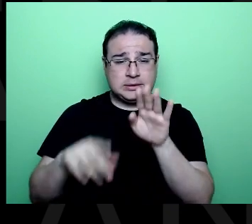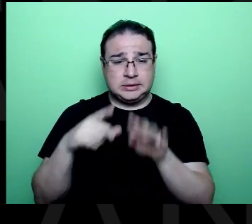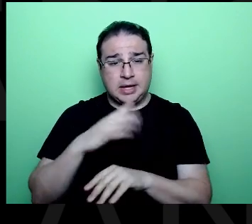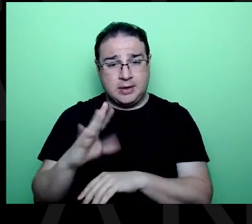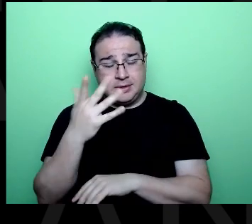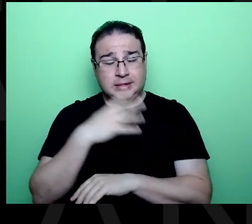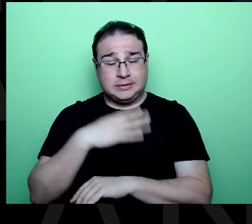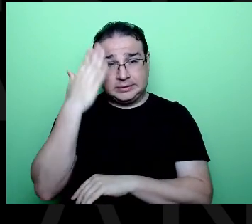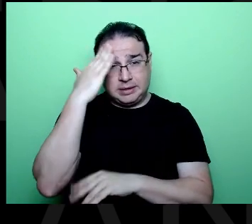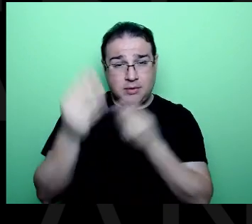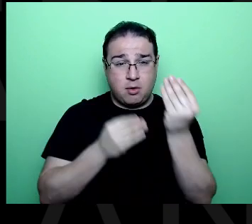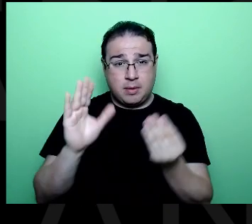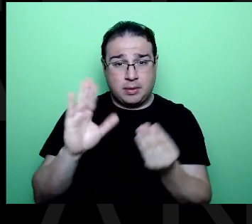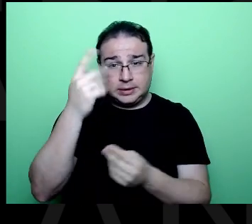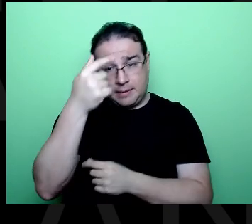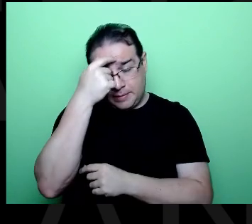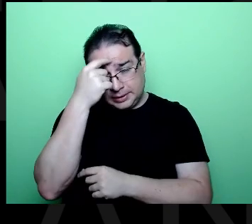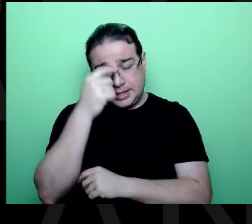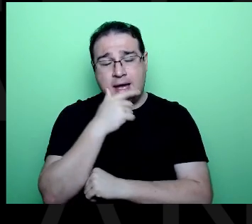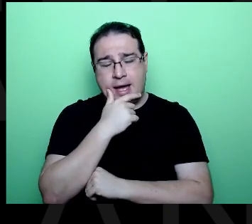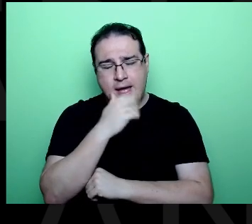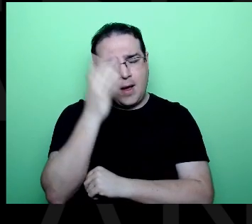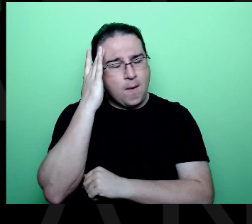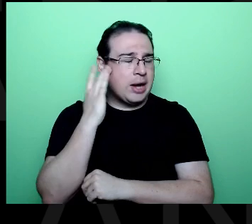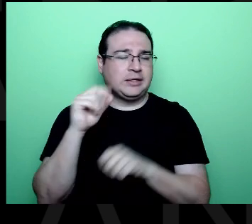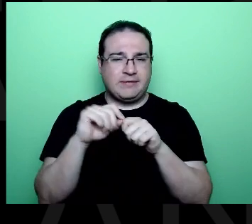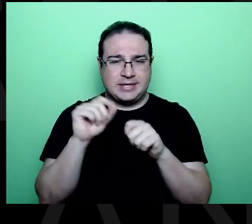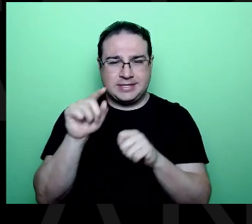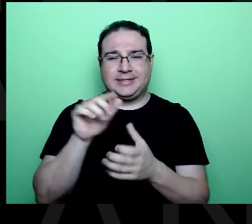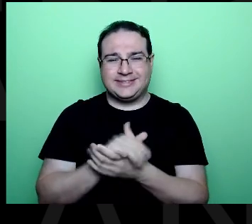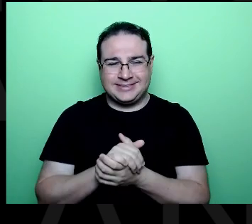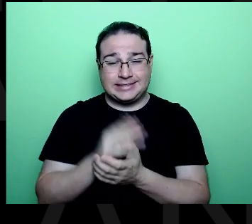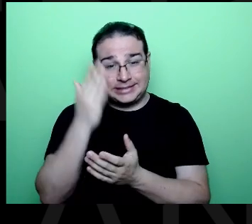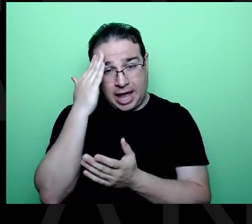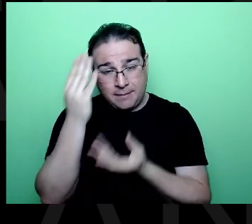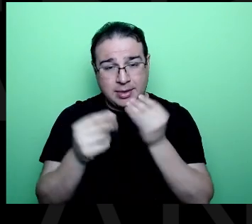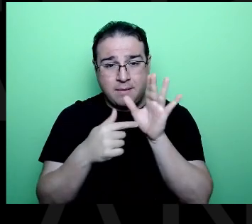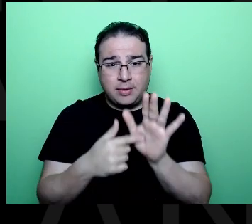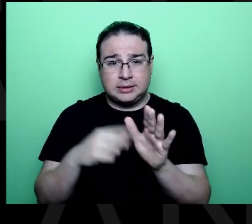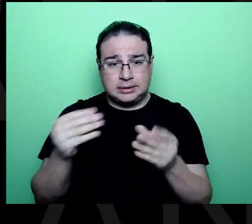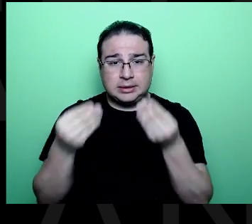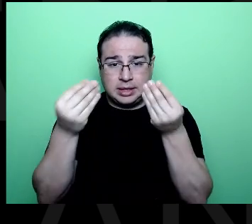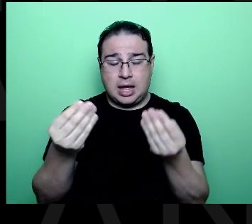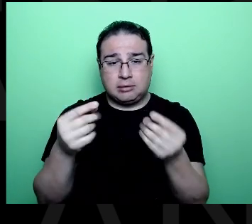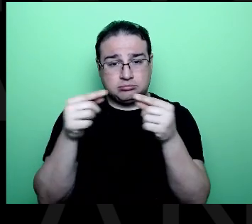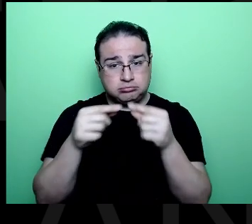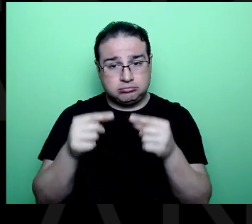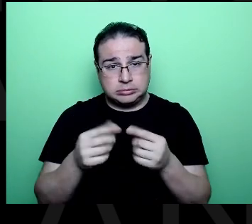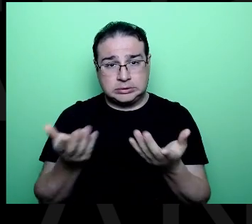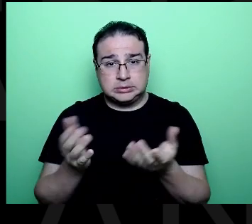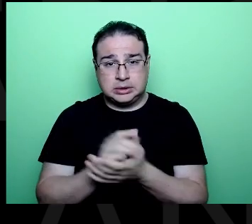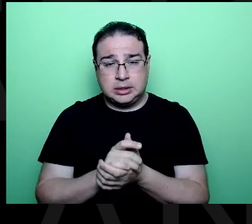então em determinada situação que eu não sei como ele reagiu, eu penso, ah, ele deve ter reagido assim, sabe? Assim, você